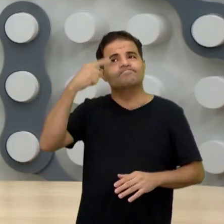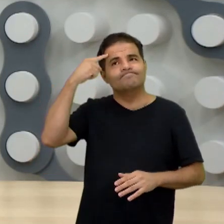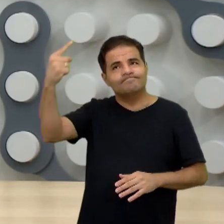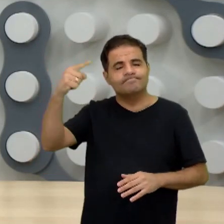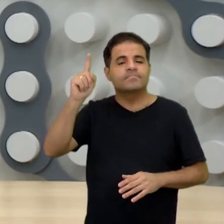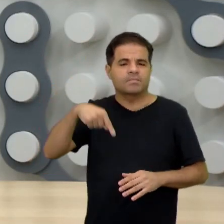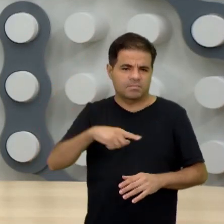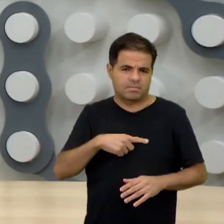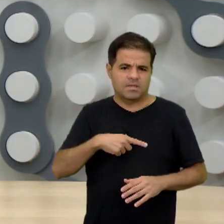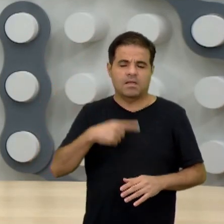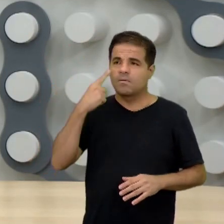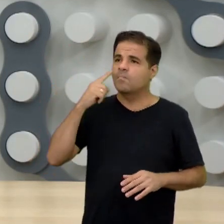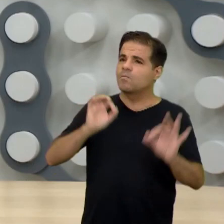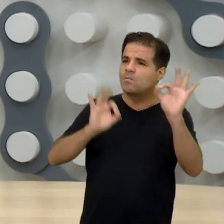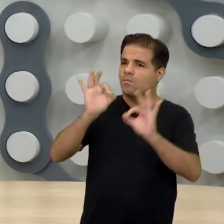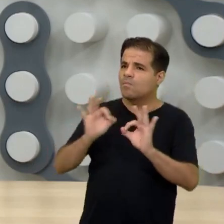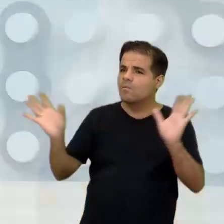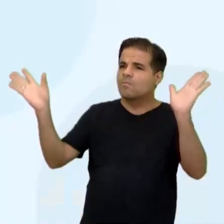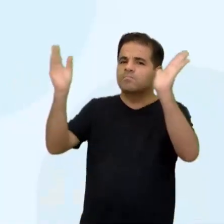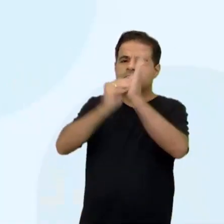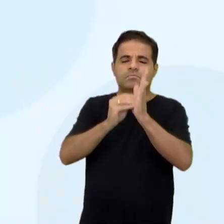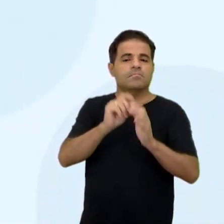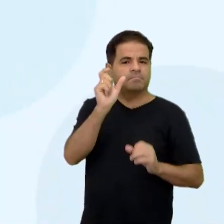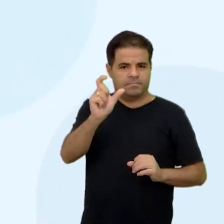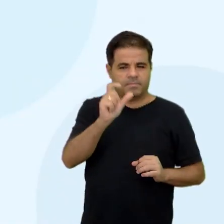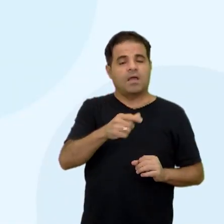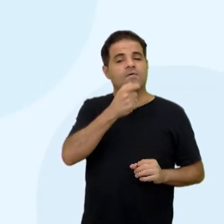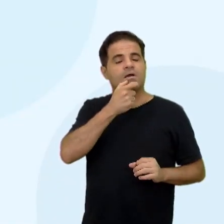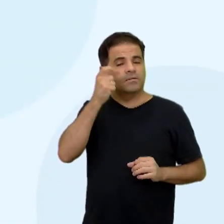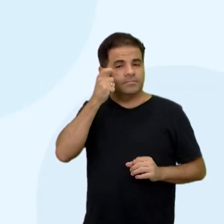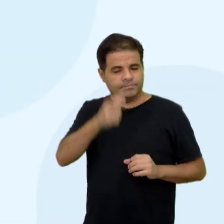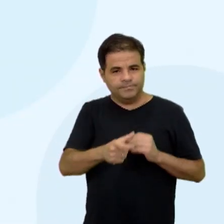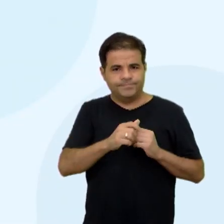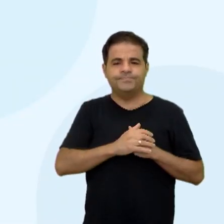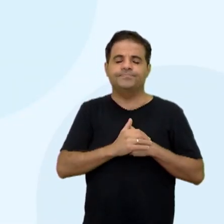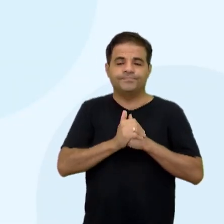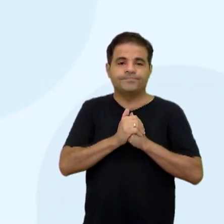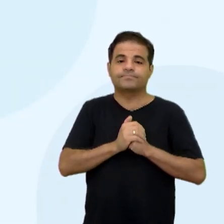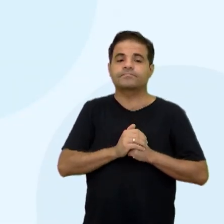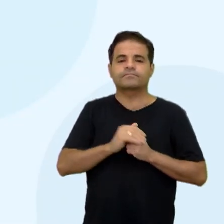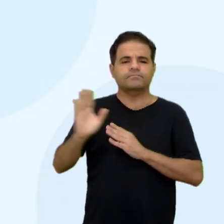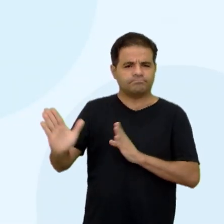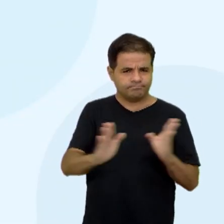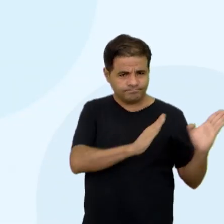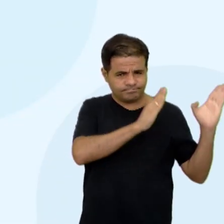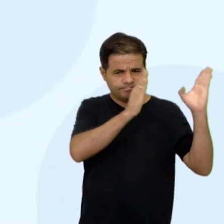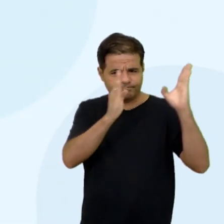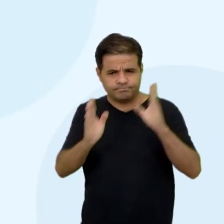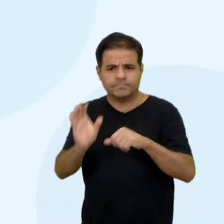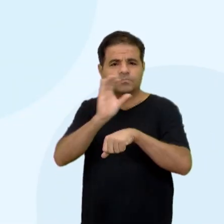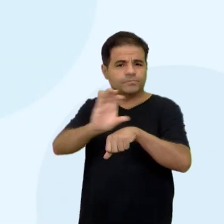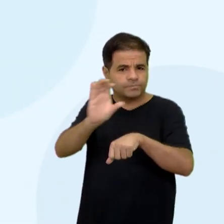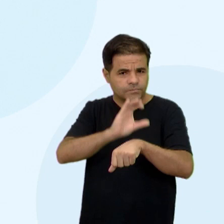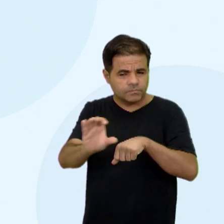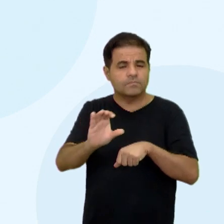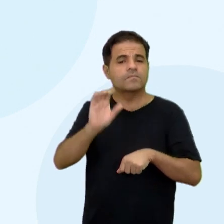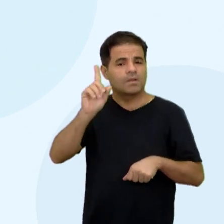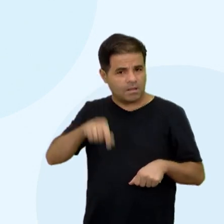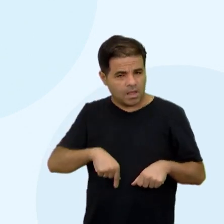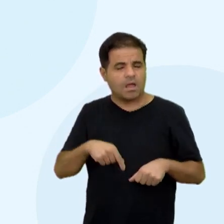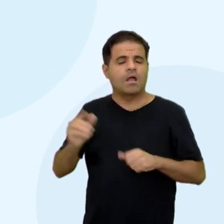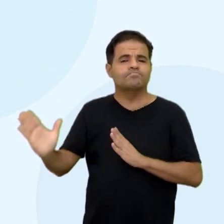tá? Põe na tela para eles aí que a gente vai falar sobre uma palavrinha muito interessante. Olha só, durante todo o curso, não só no meu componente,